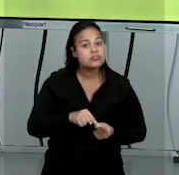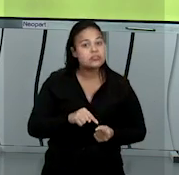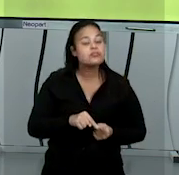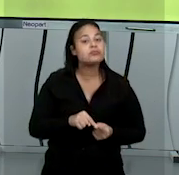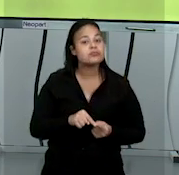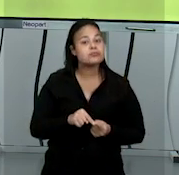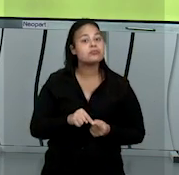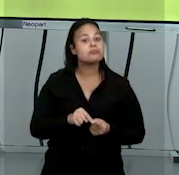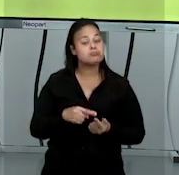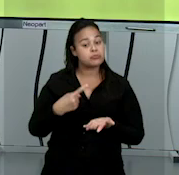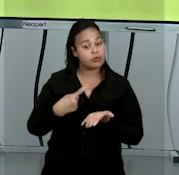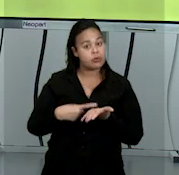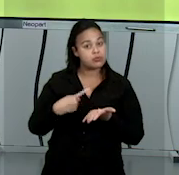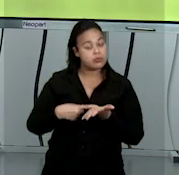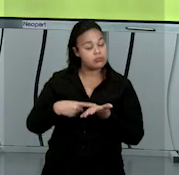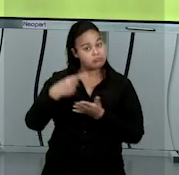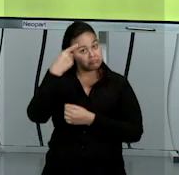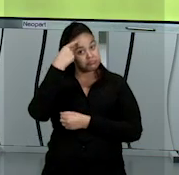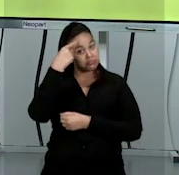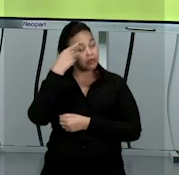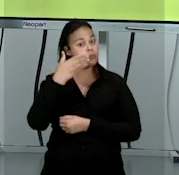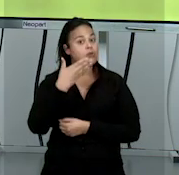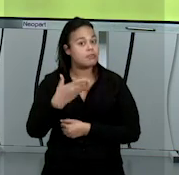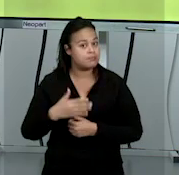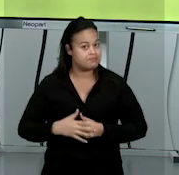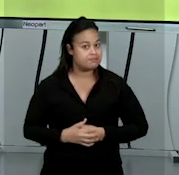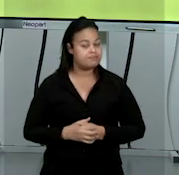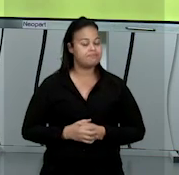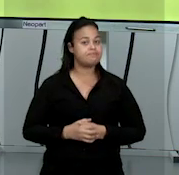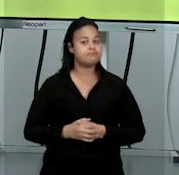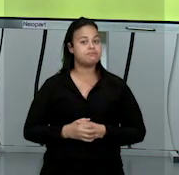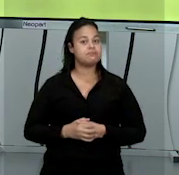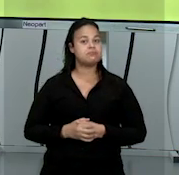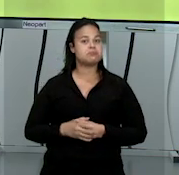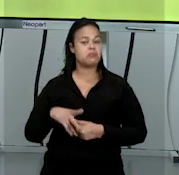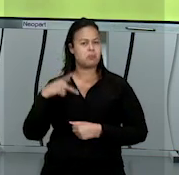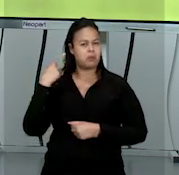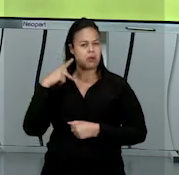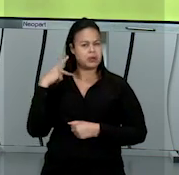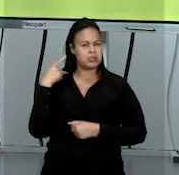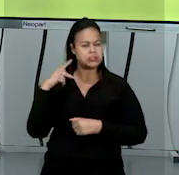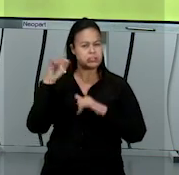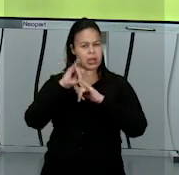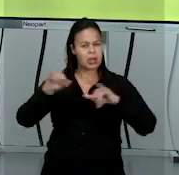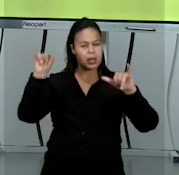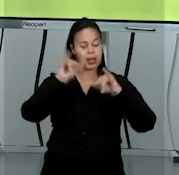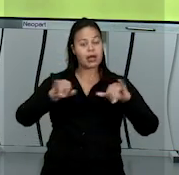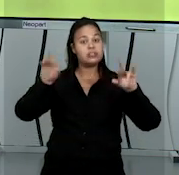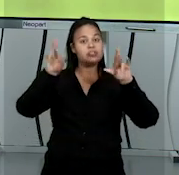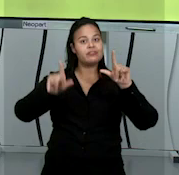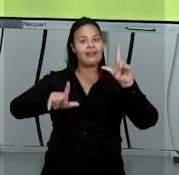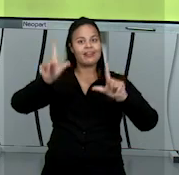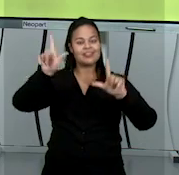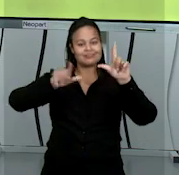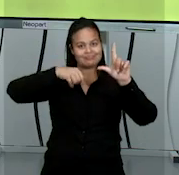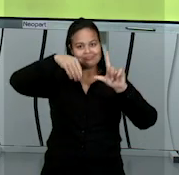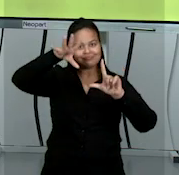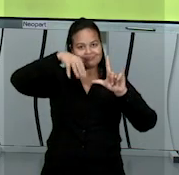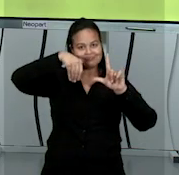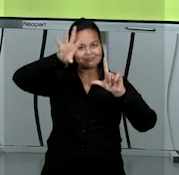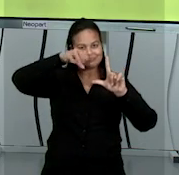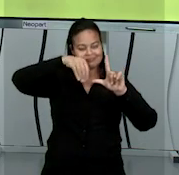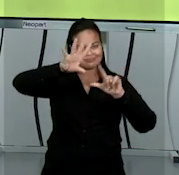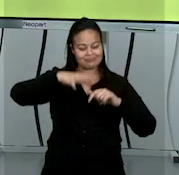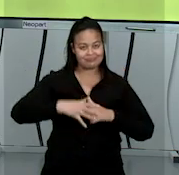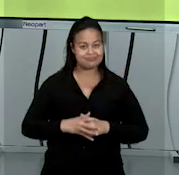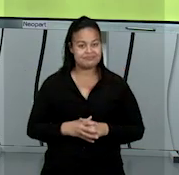proposta ideológica. Por exemplo, propaganda política. Ela é diferente da publicidade. A publicidade, ela está voltada